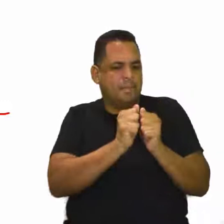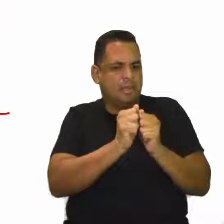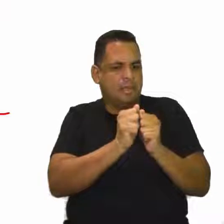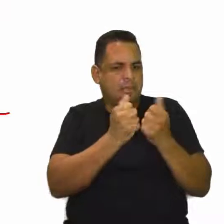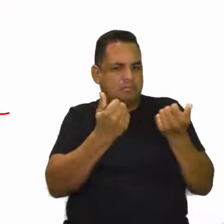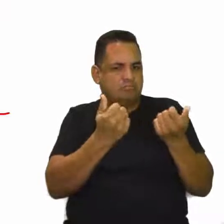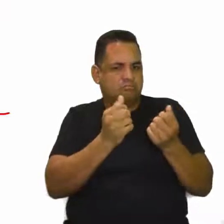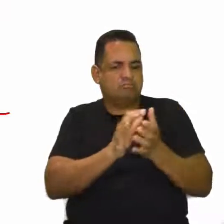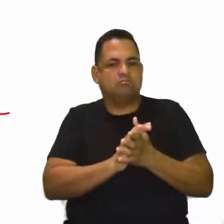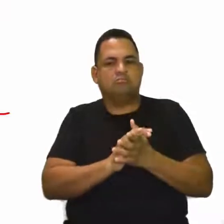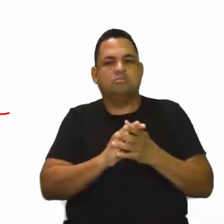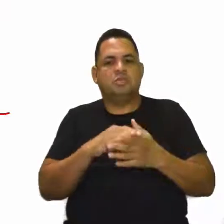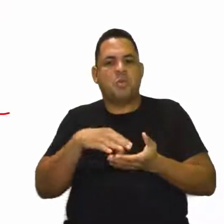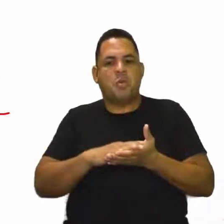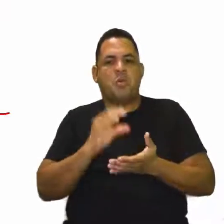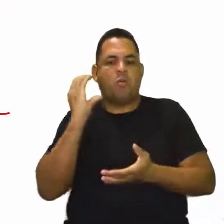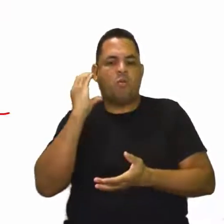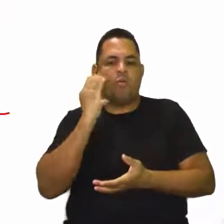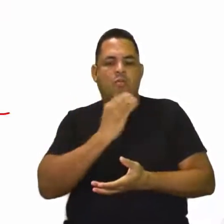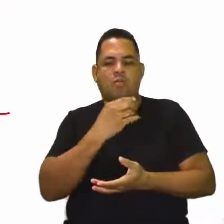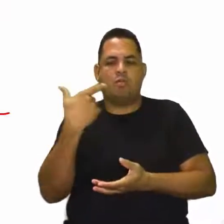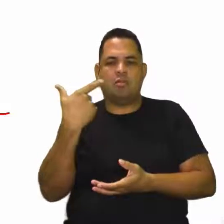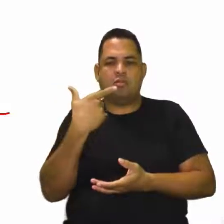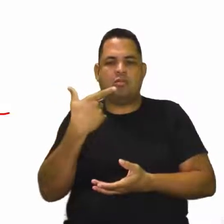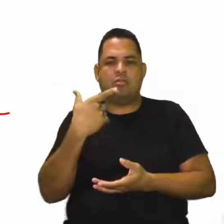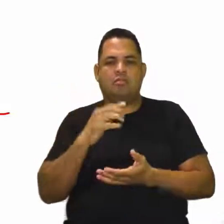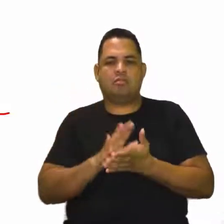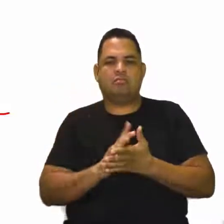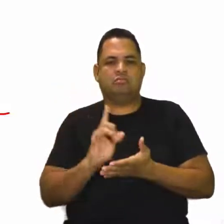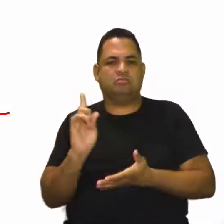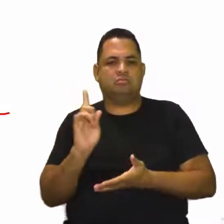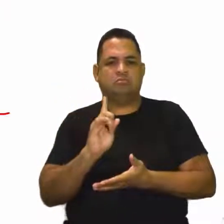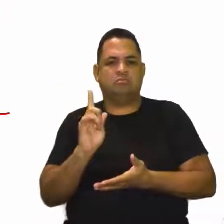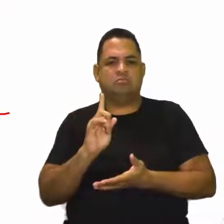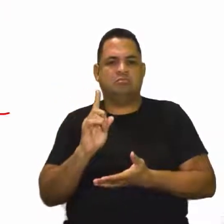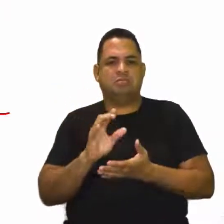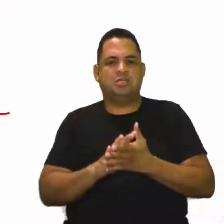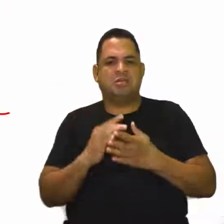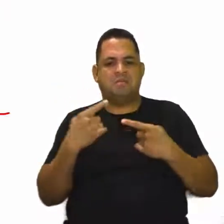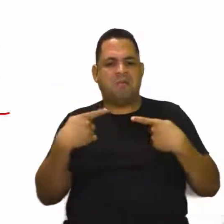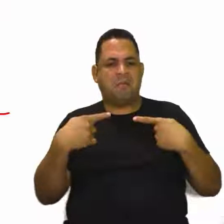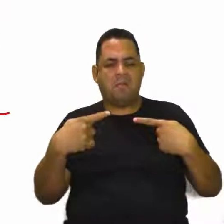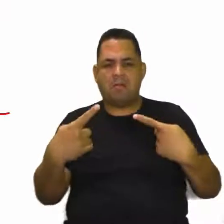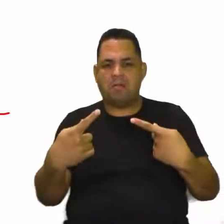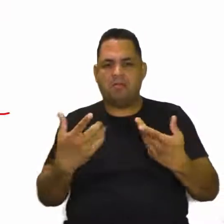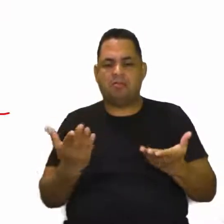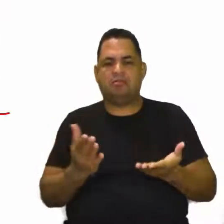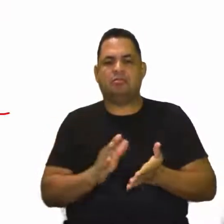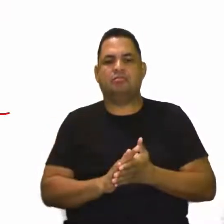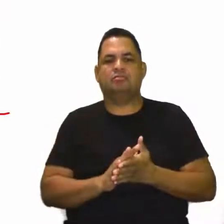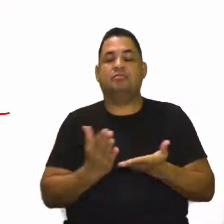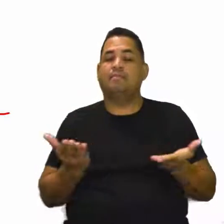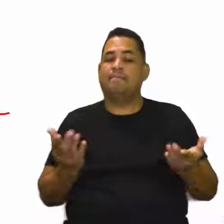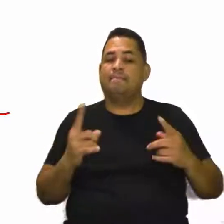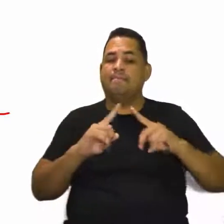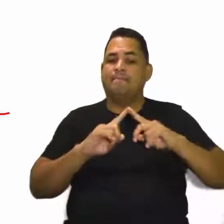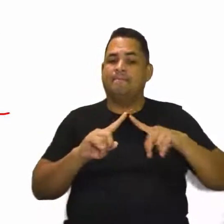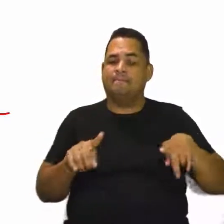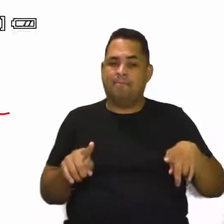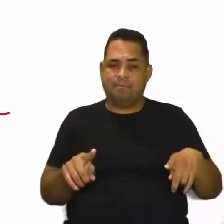II. E Dom Pedro não ia enfrentar o Deodoro. Só que ele